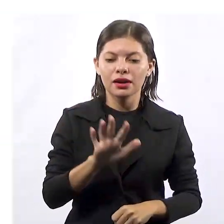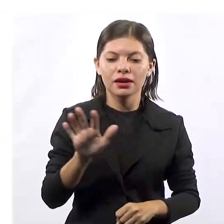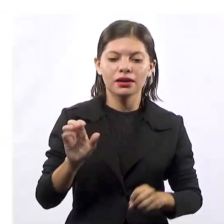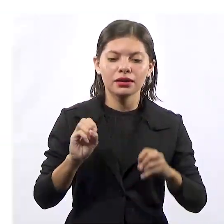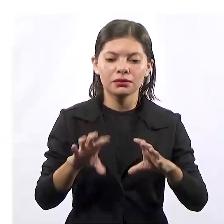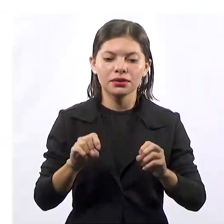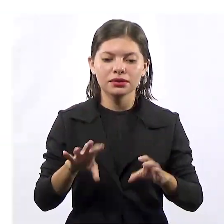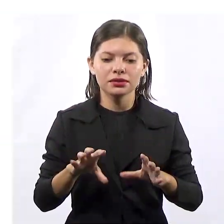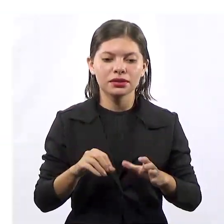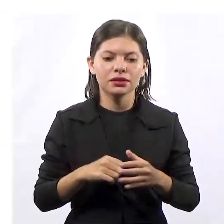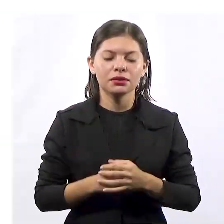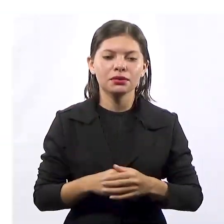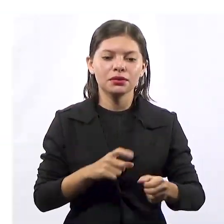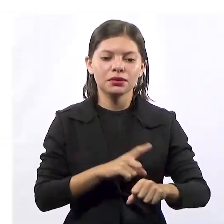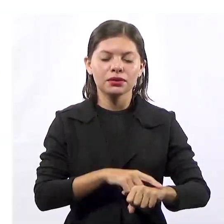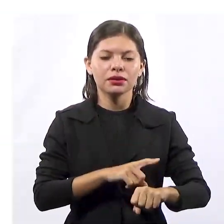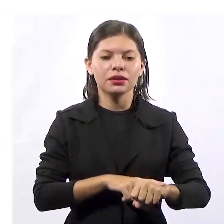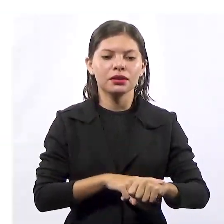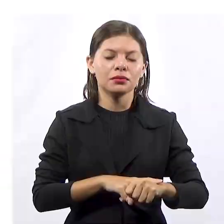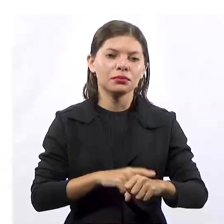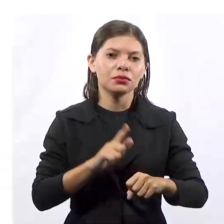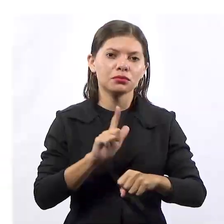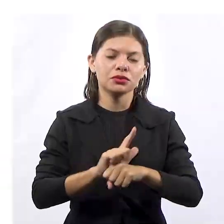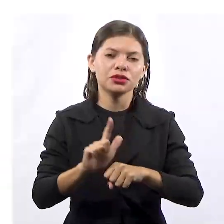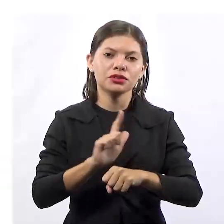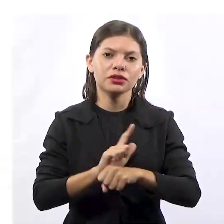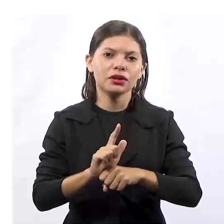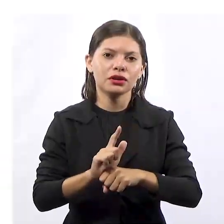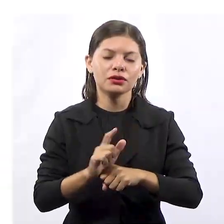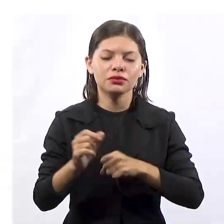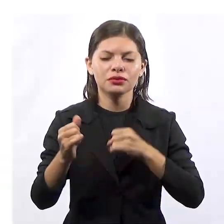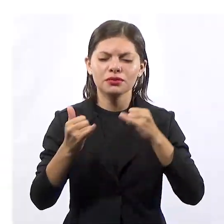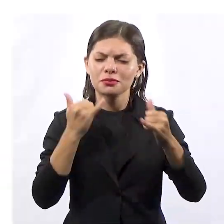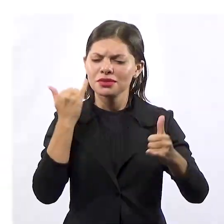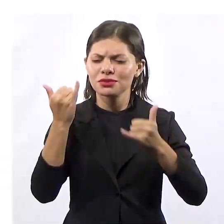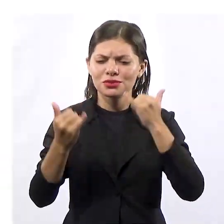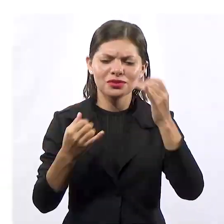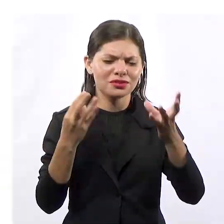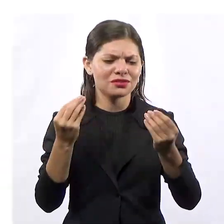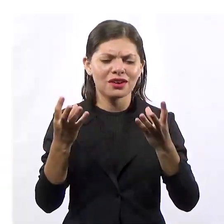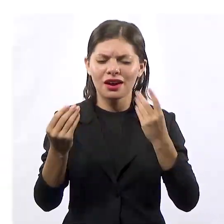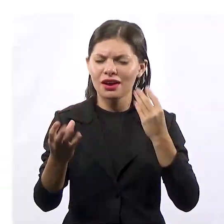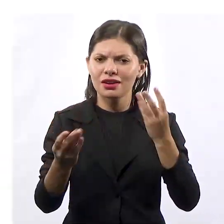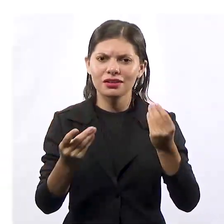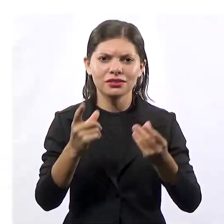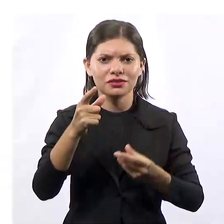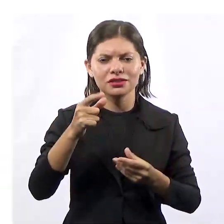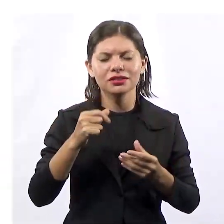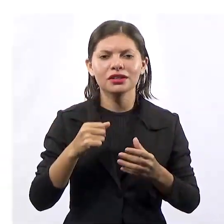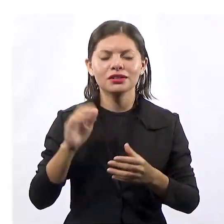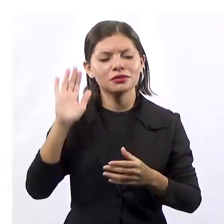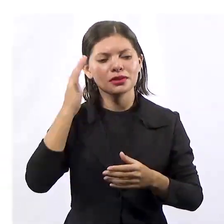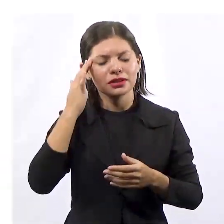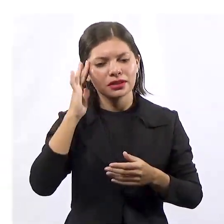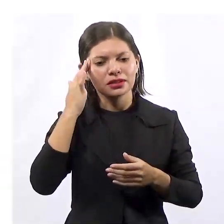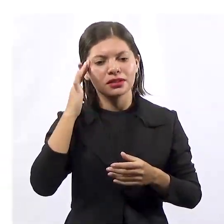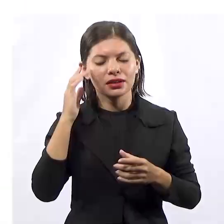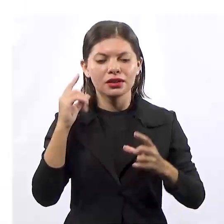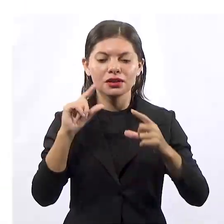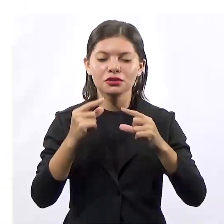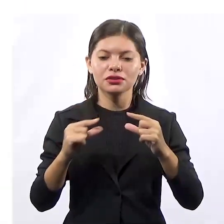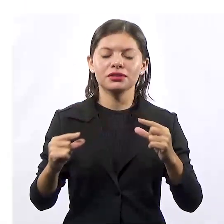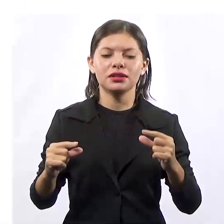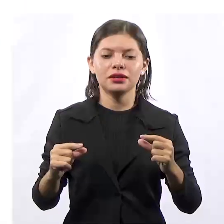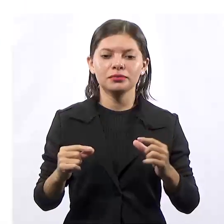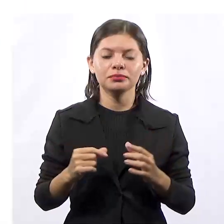educação, o tempo de atuação como gestão e outras informações que vocês julgarem necessário para a compreensão dos